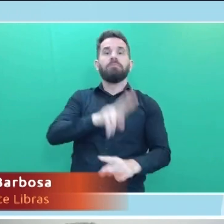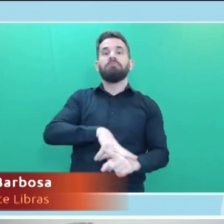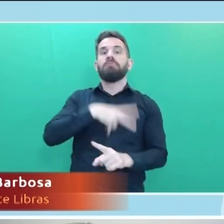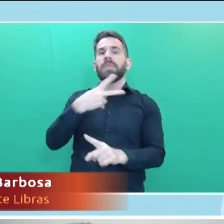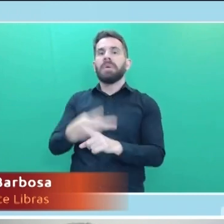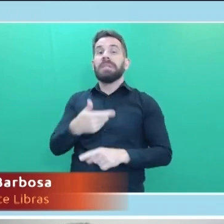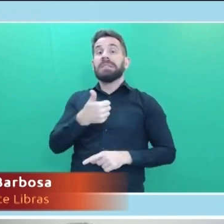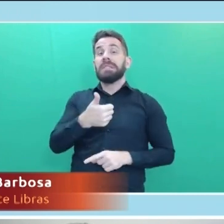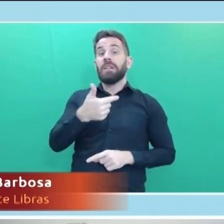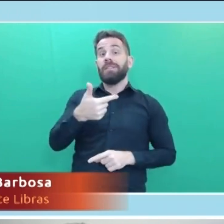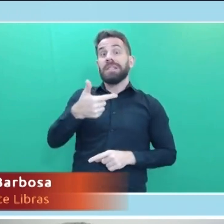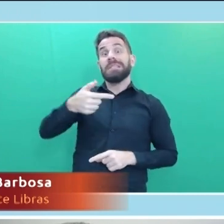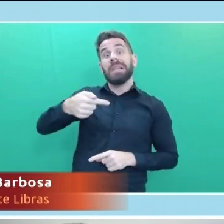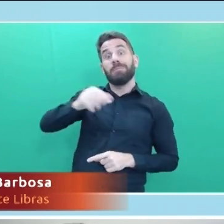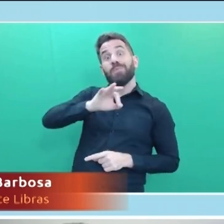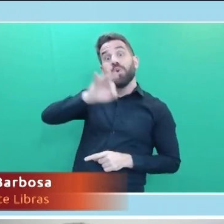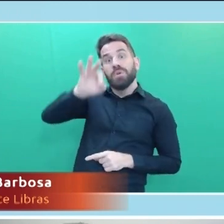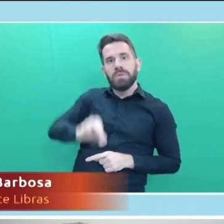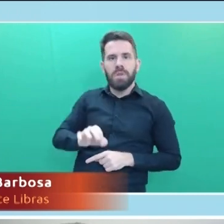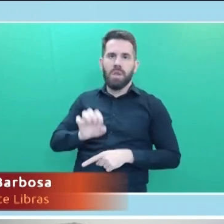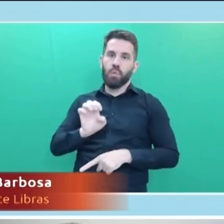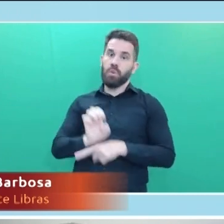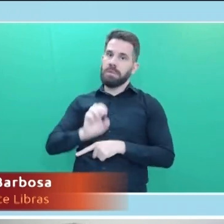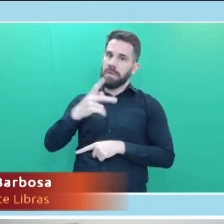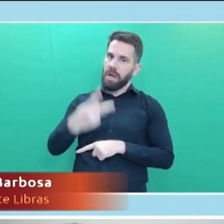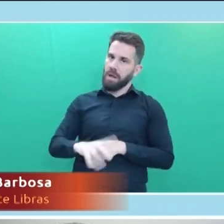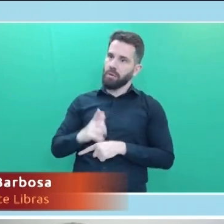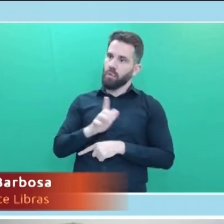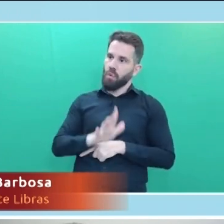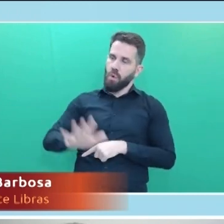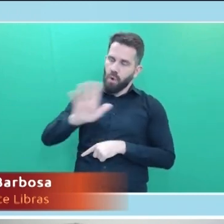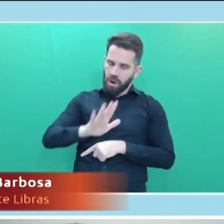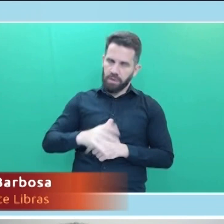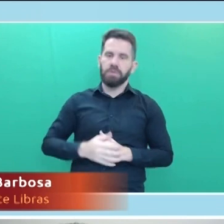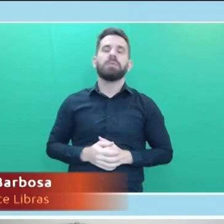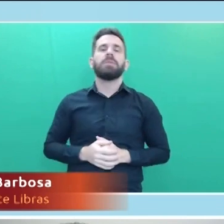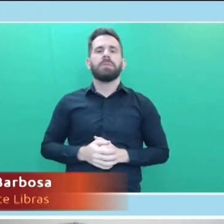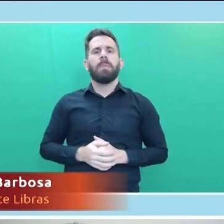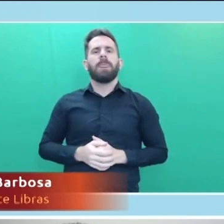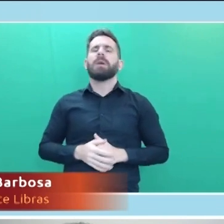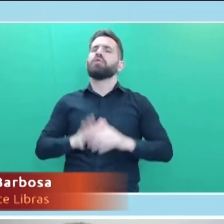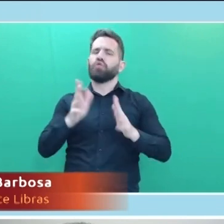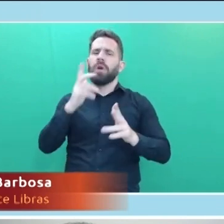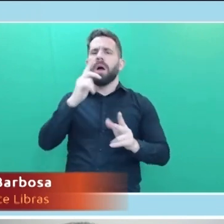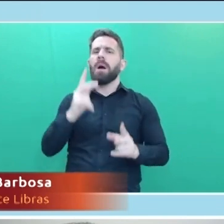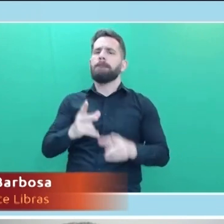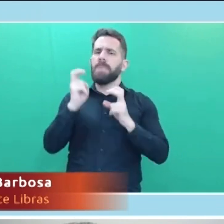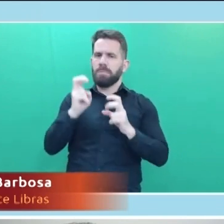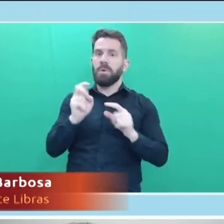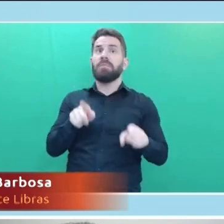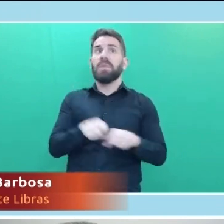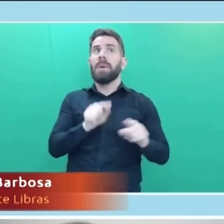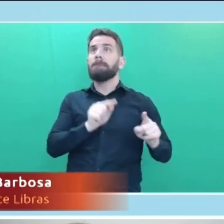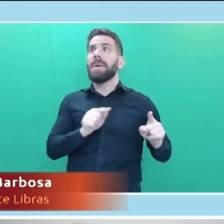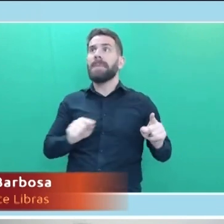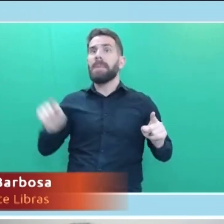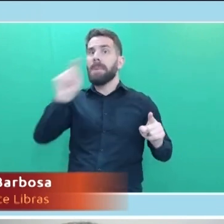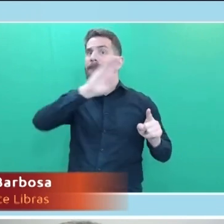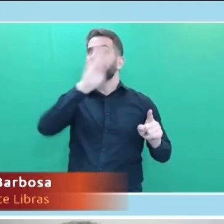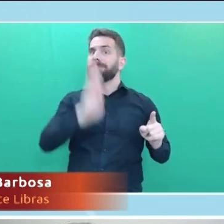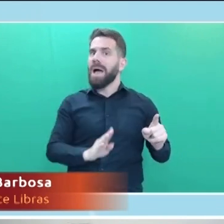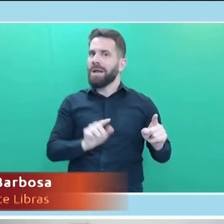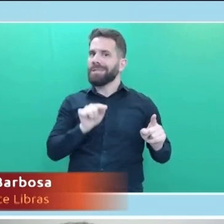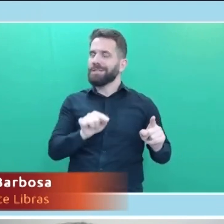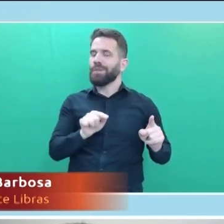caso do estado de Goiás. E a gente pode verificar que isso aí se deu no Brasil todo. Então, foi a forma